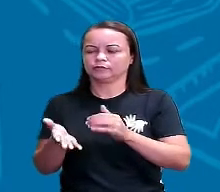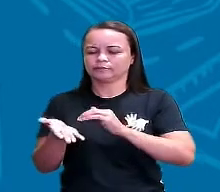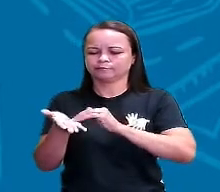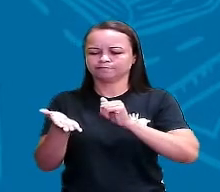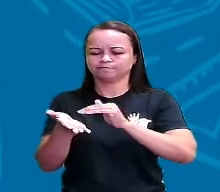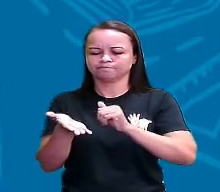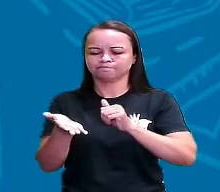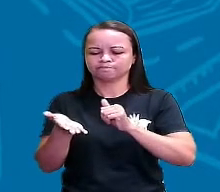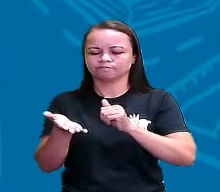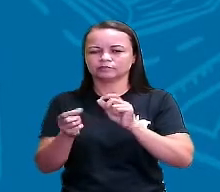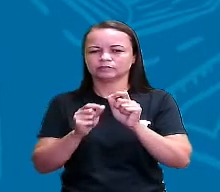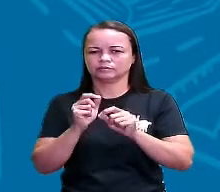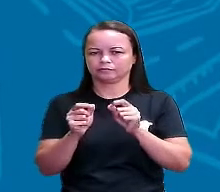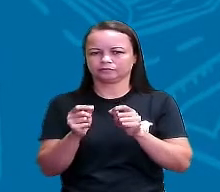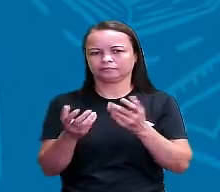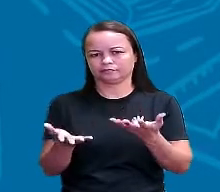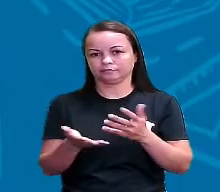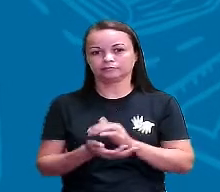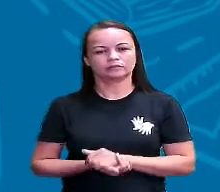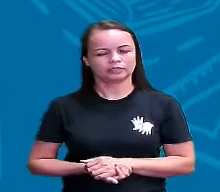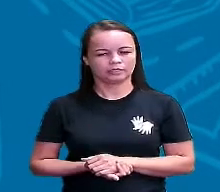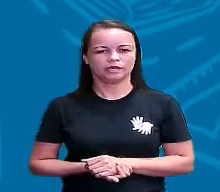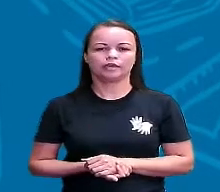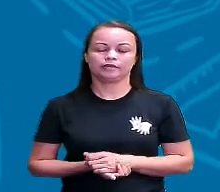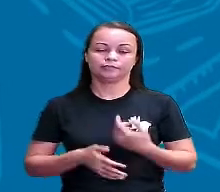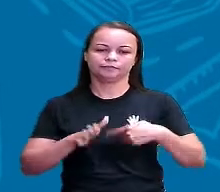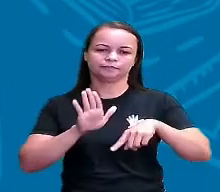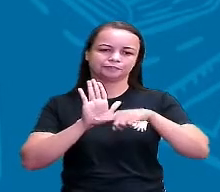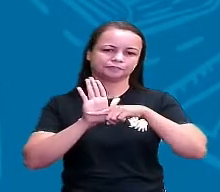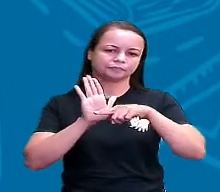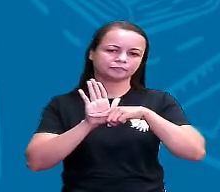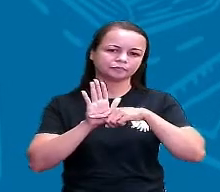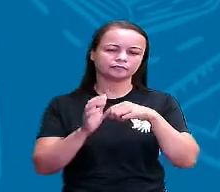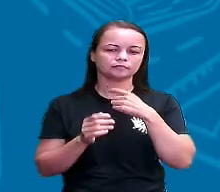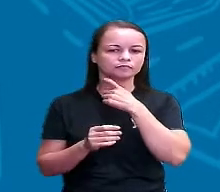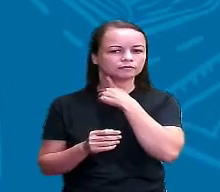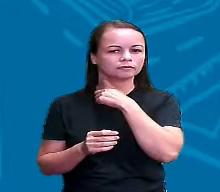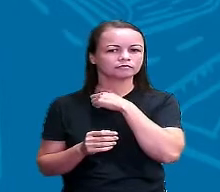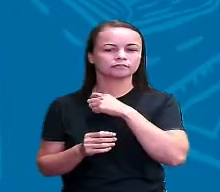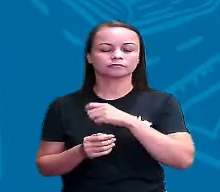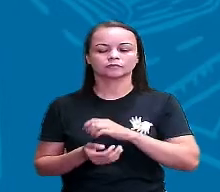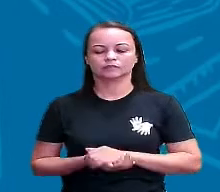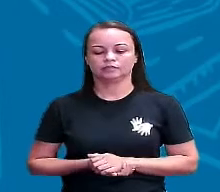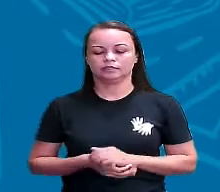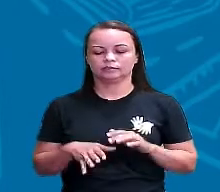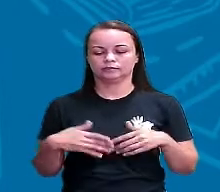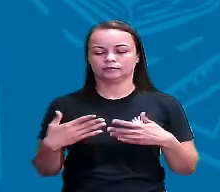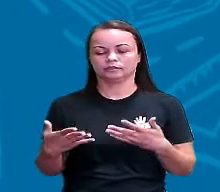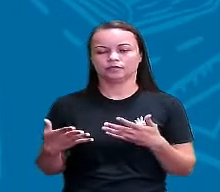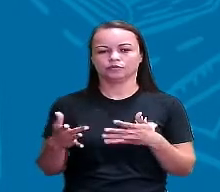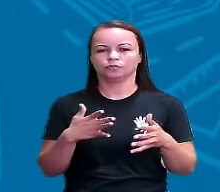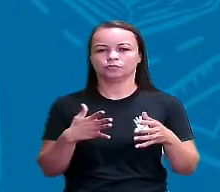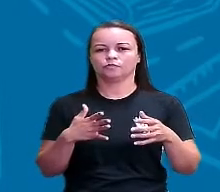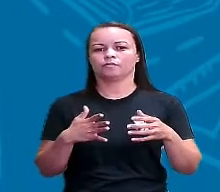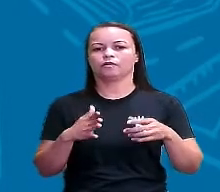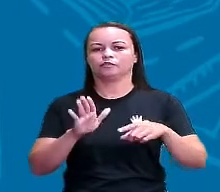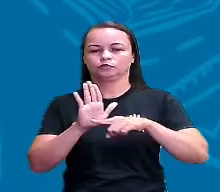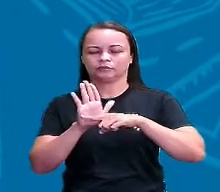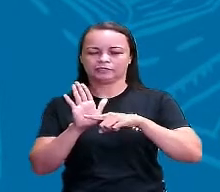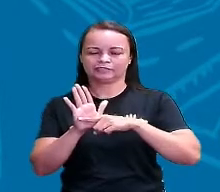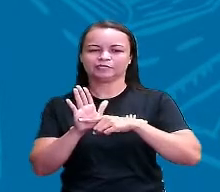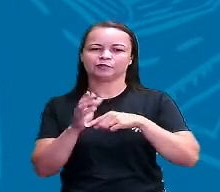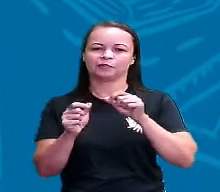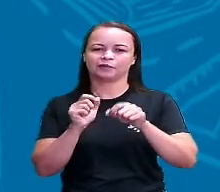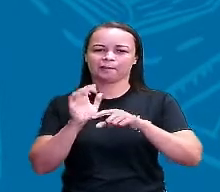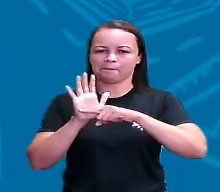De consumir. Então, é uma subtração. Se é uma subtração, a gente chama de continha de menos,